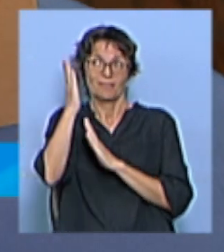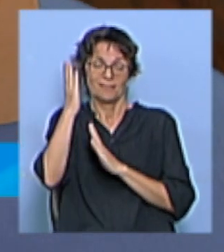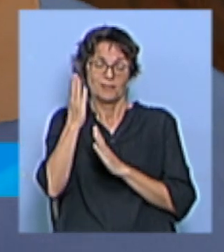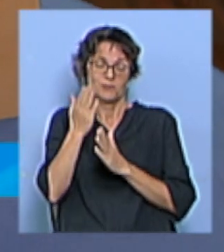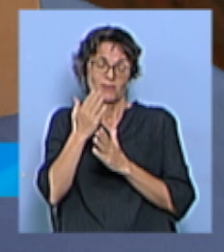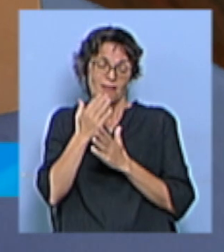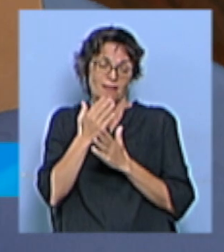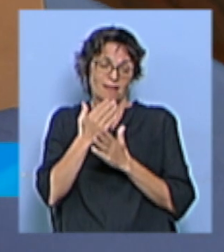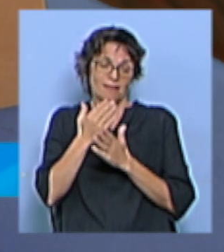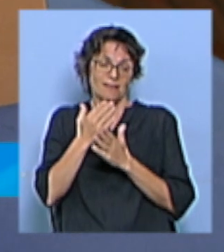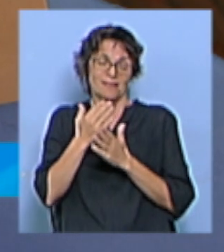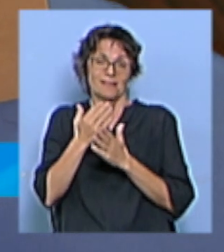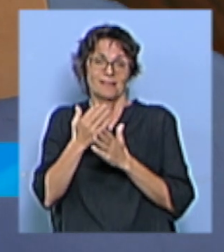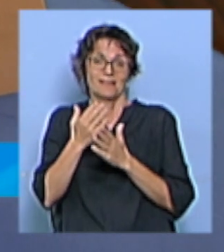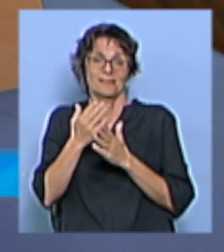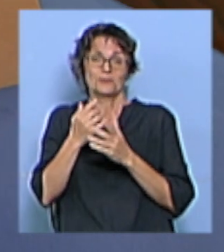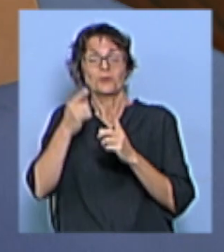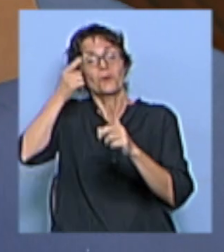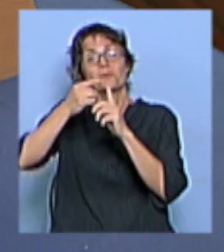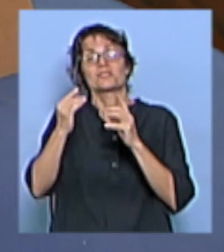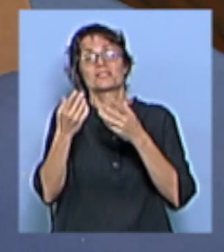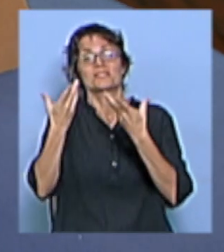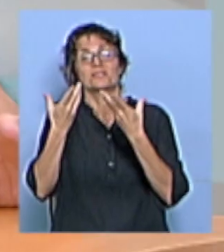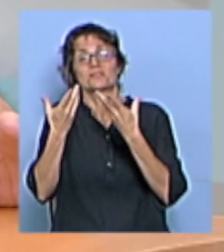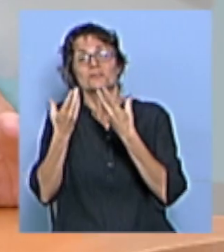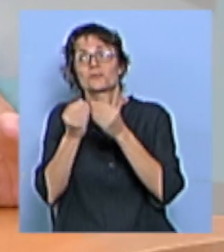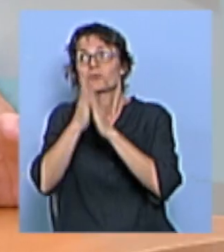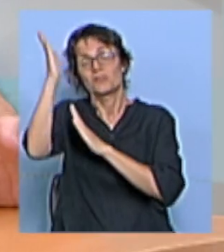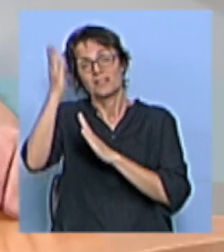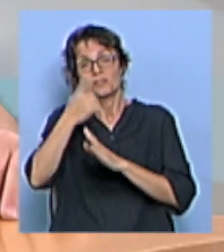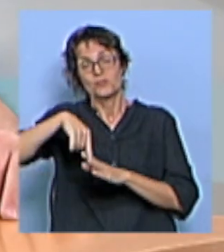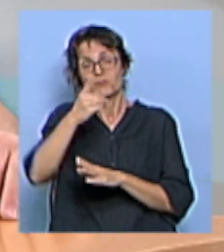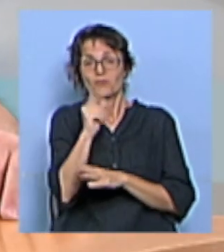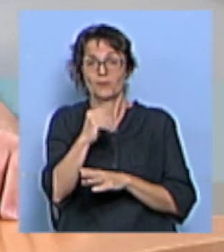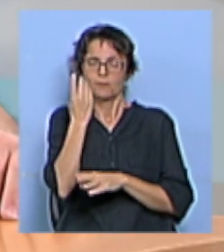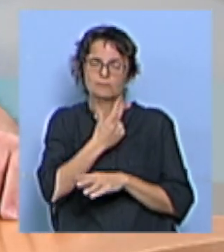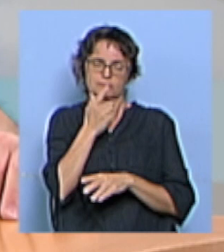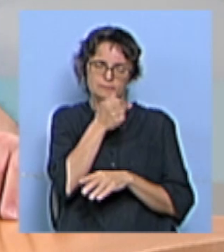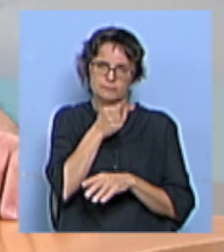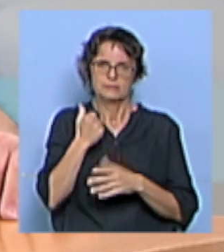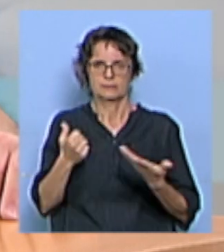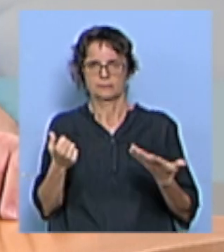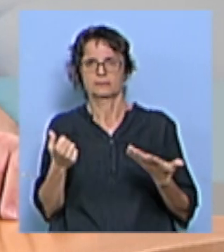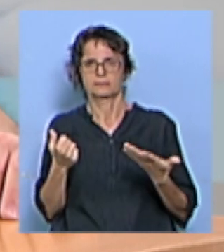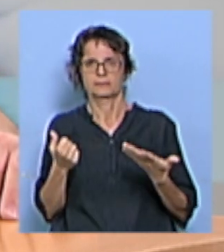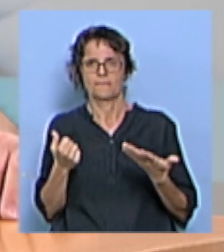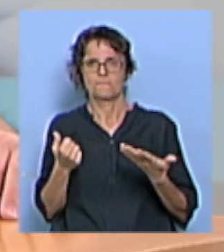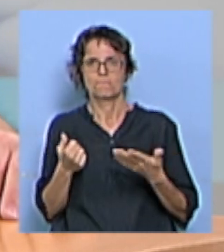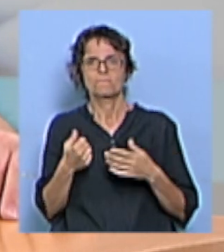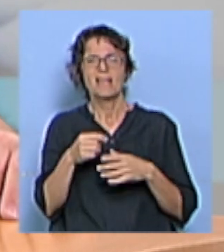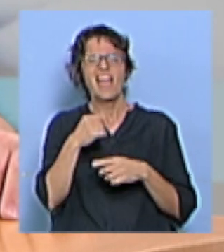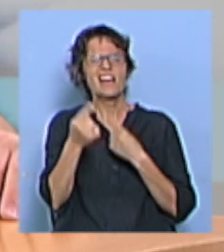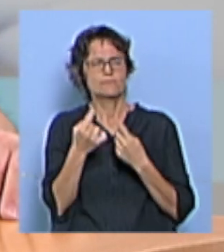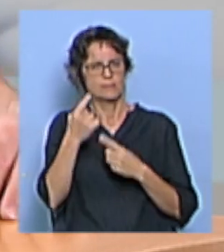se trata aqui também, realmente neste caso do Jeremias. E de todos nós. Nós, em geral, pensamos ter paciência é a paciência